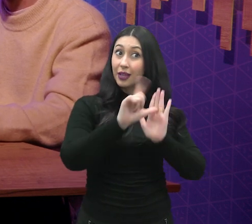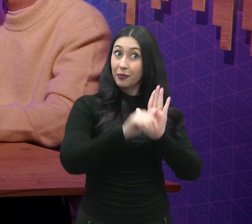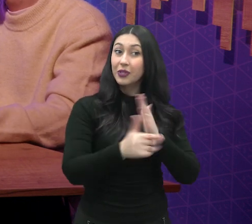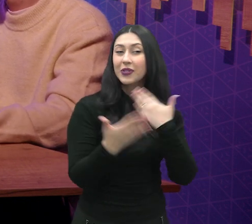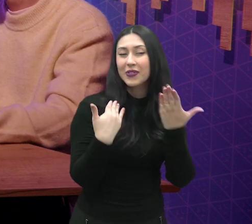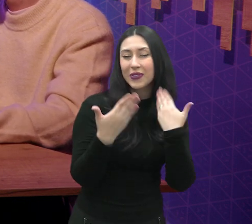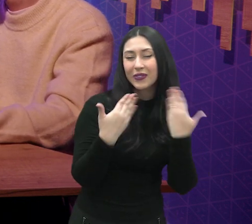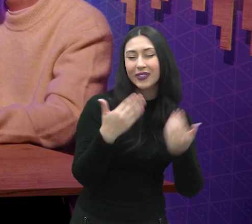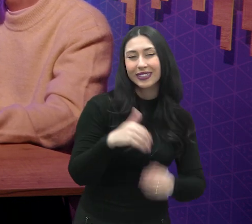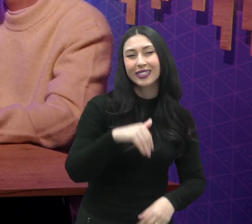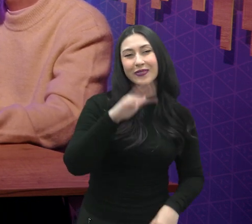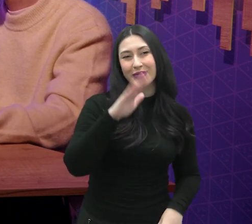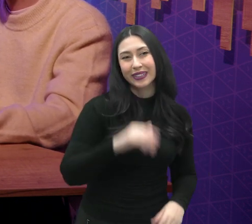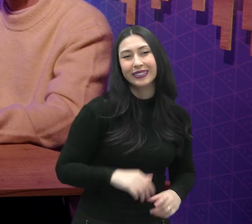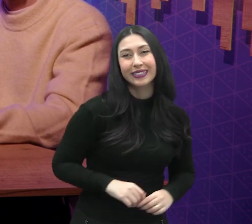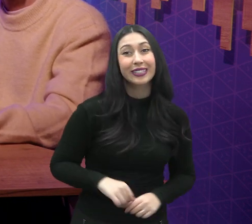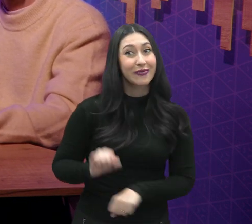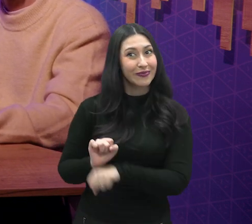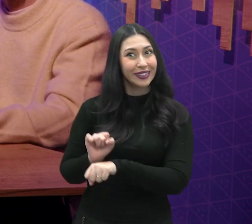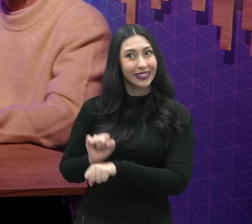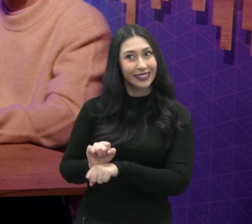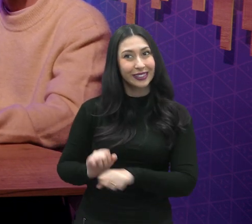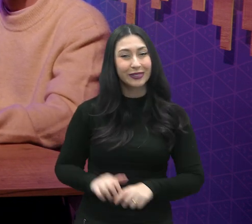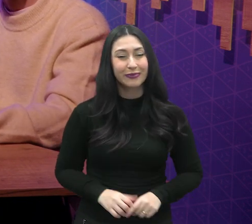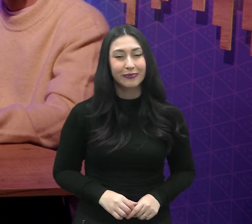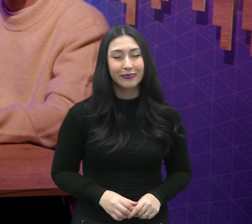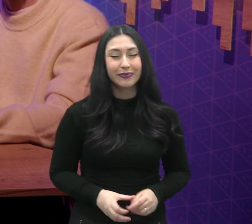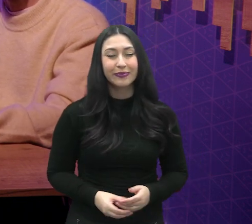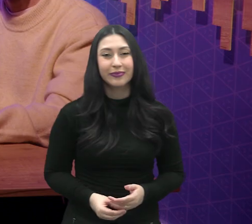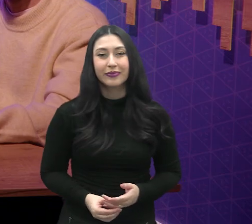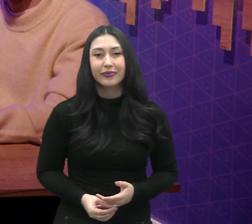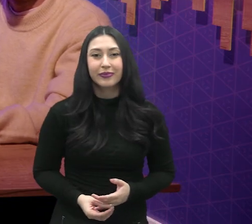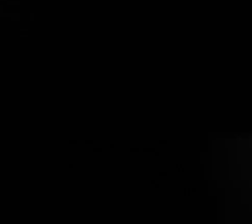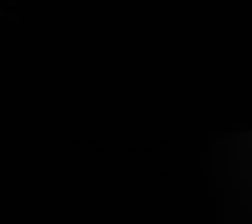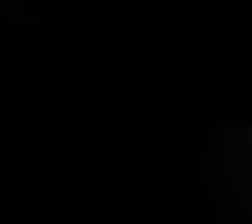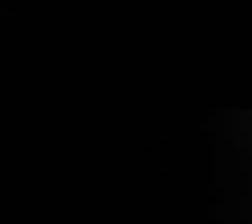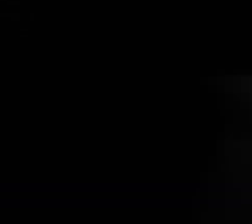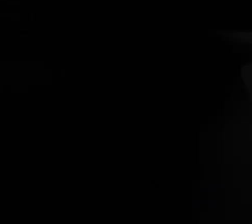aí porque a gente tem mais um pouquinho de informação para falar para vocês. Até logo.